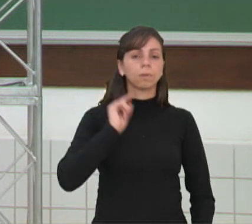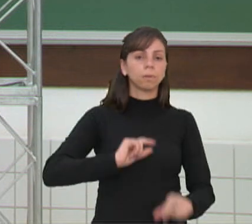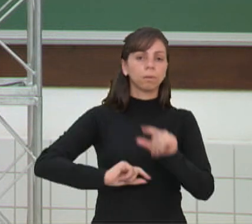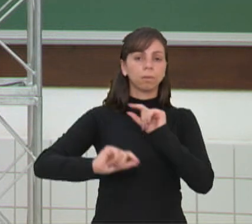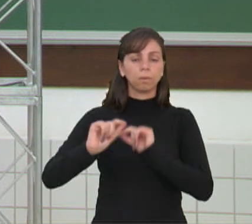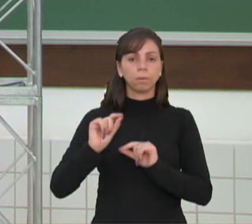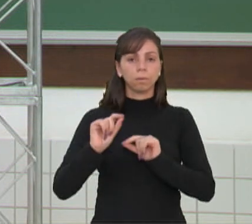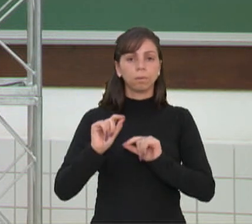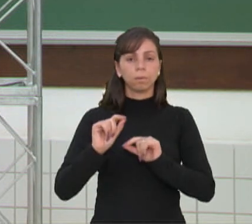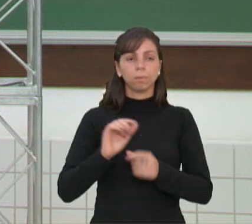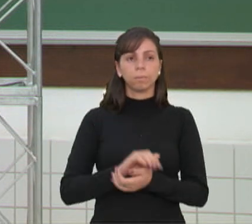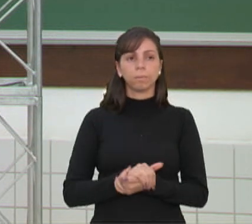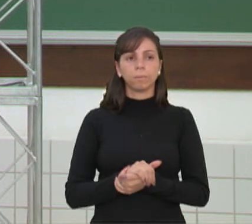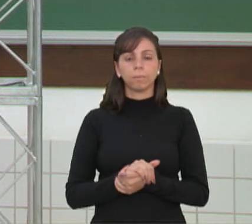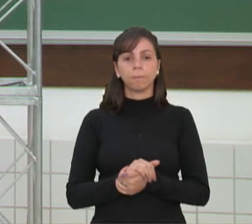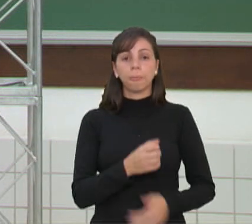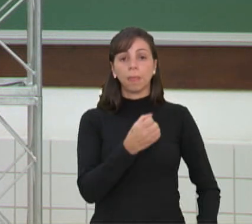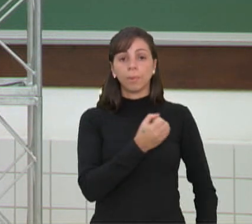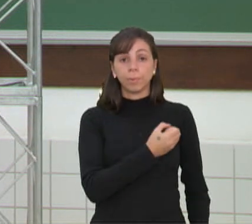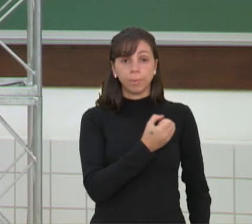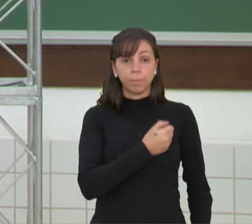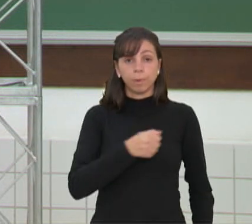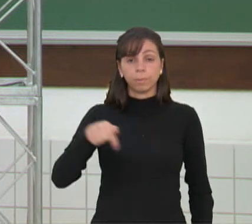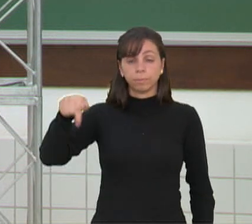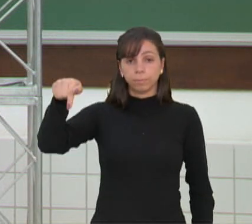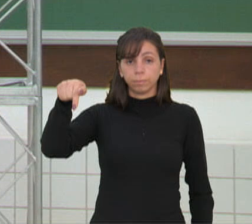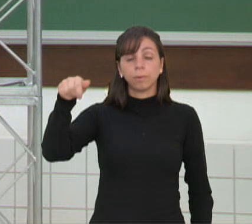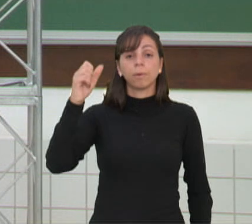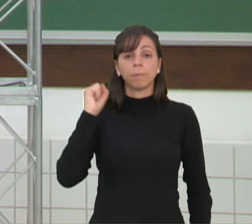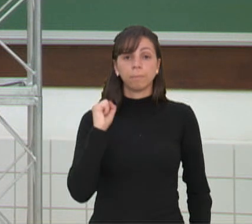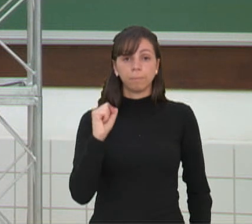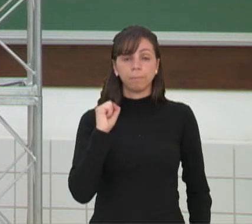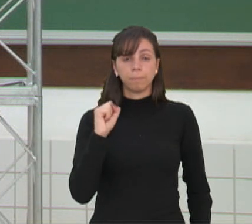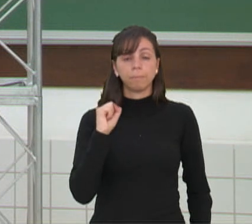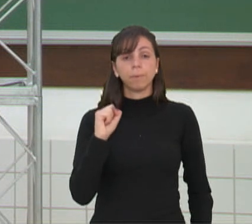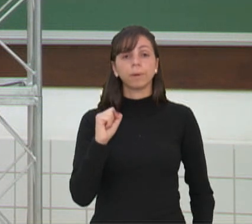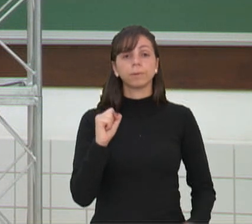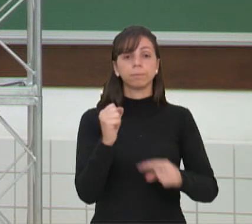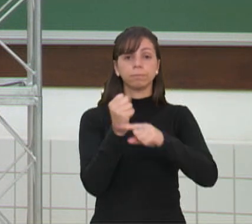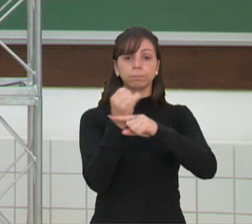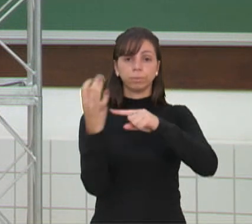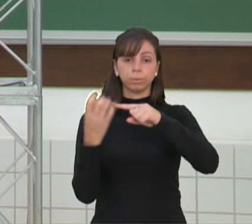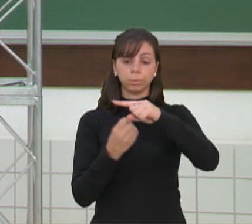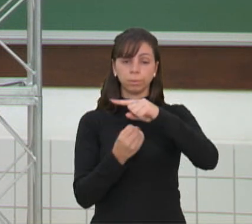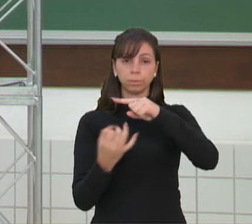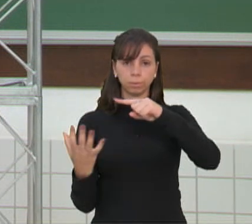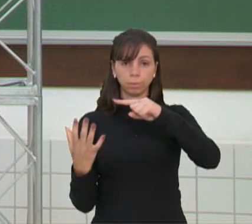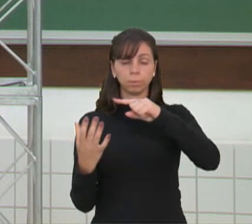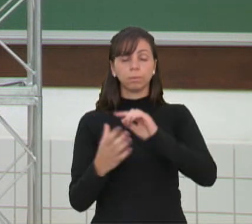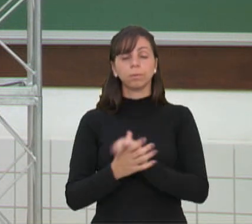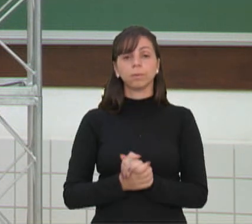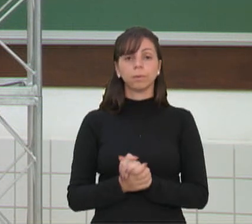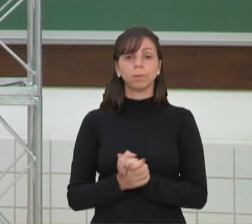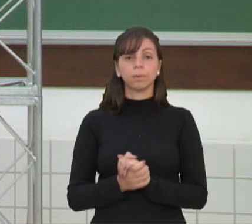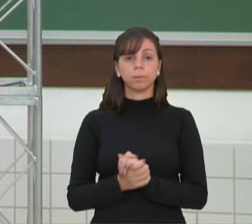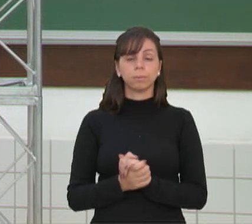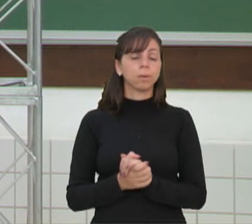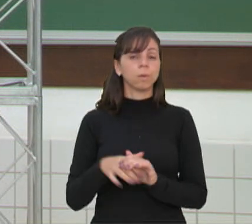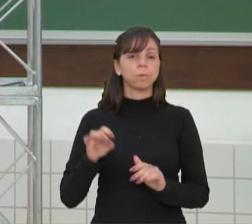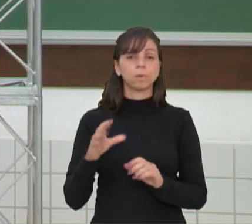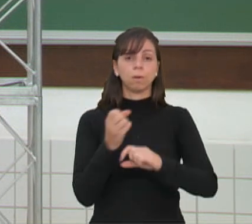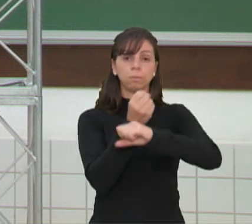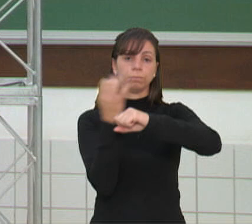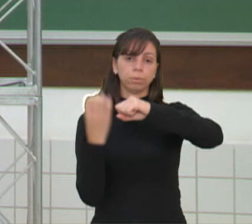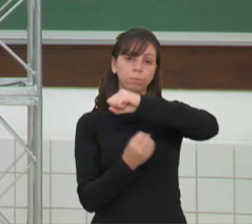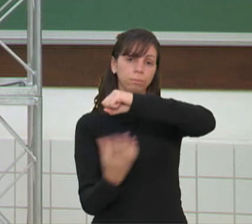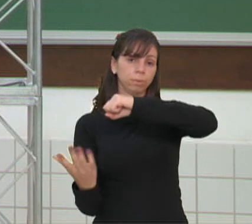números racionais, eles são números que podem ser escritos na forma de fração, tá? Mas não basta você escrever na forma de